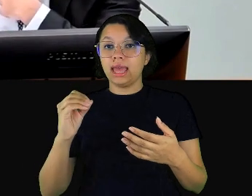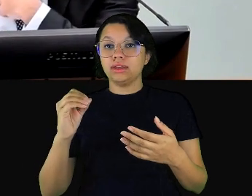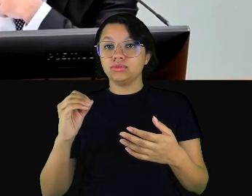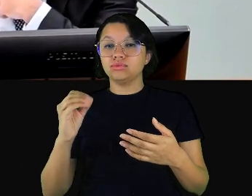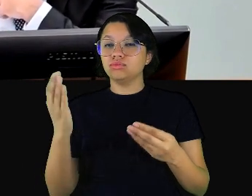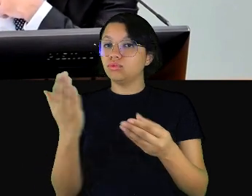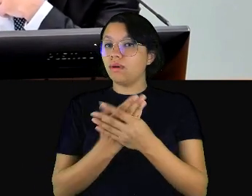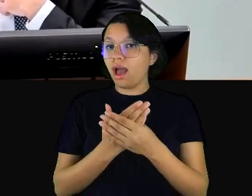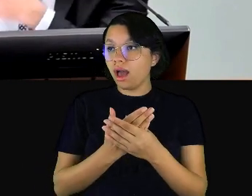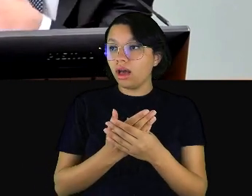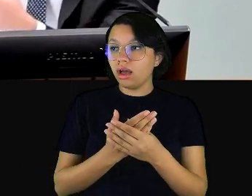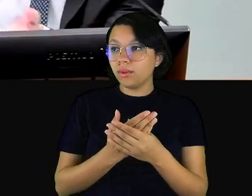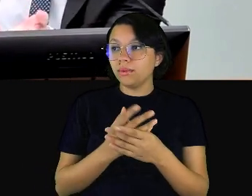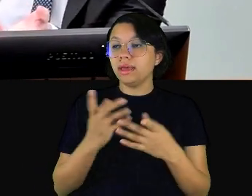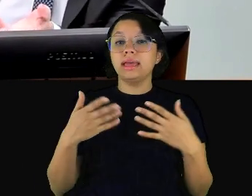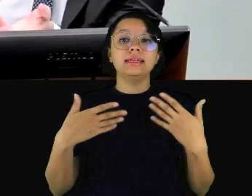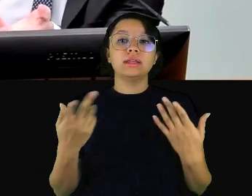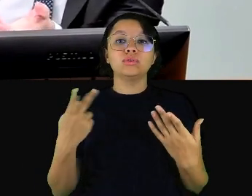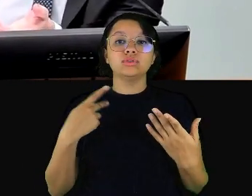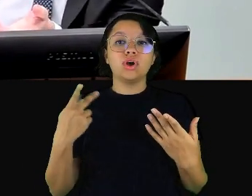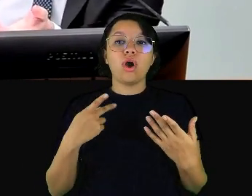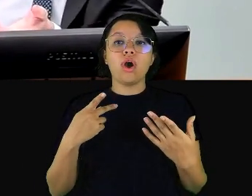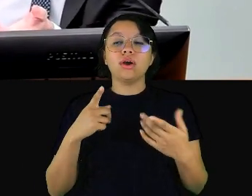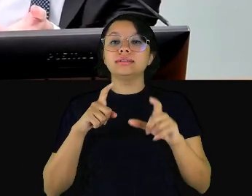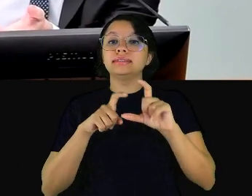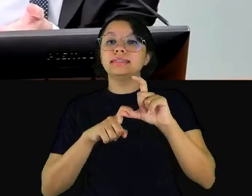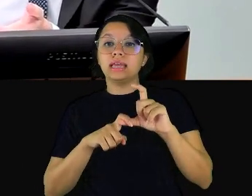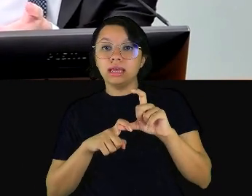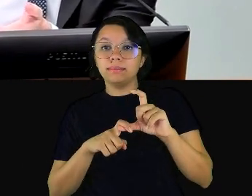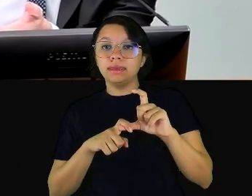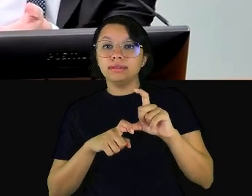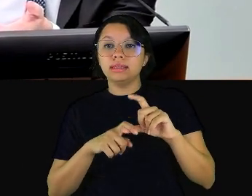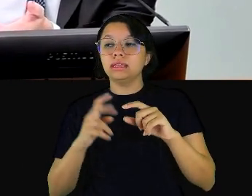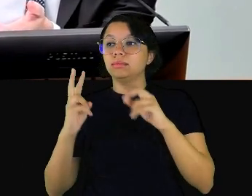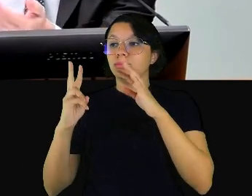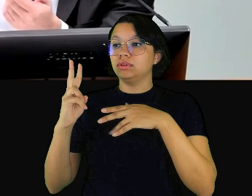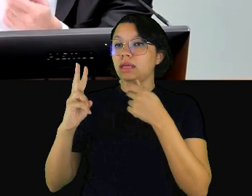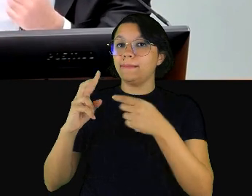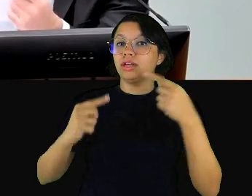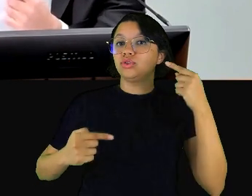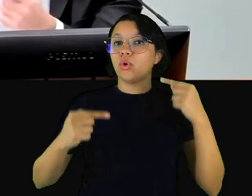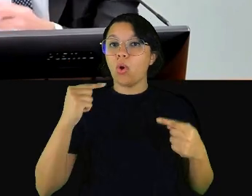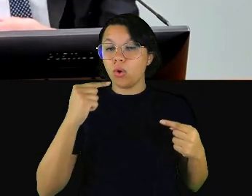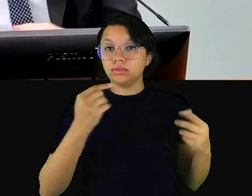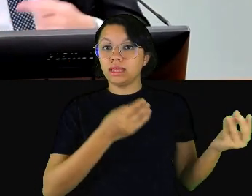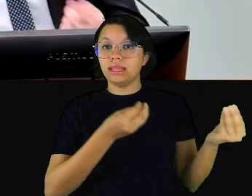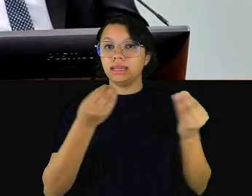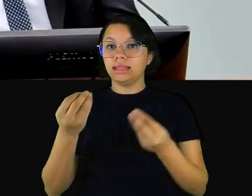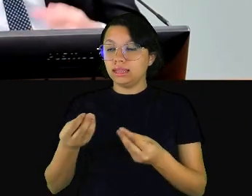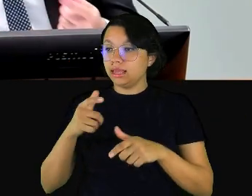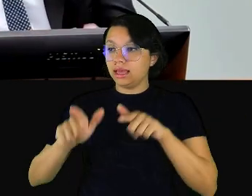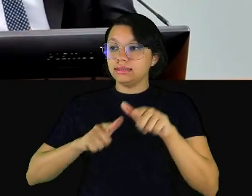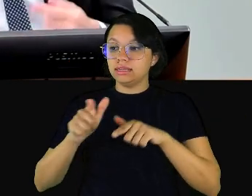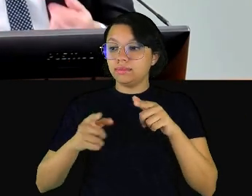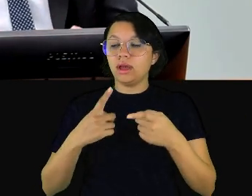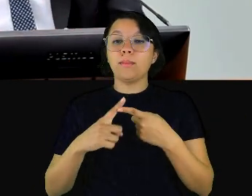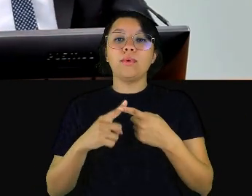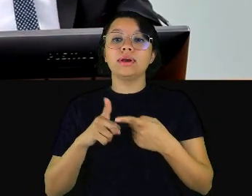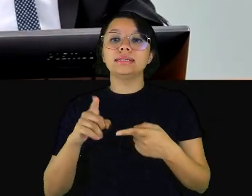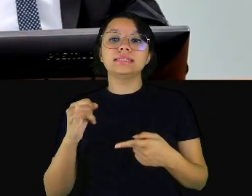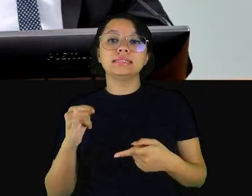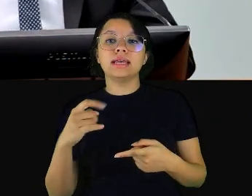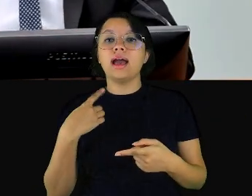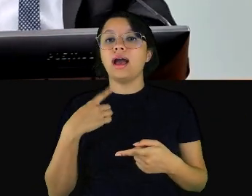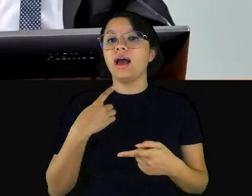lá na Justiça do Trabalho, dependemos da parte contrária fazer esse trabalho. Porque se o advogado também não consulta, não abre, não mostra